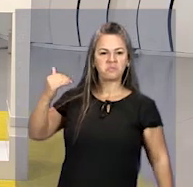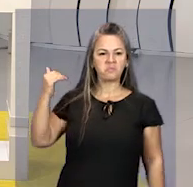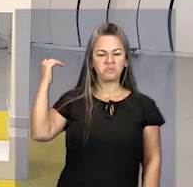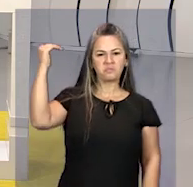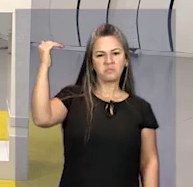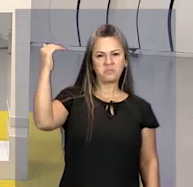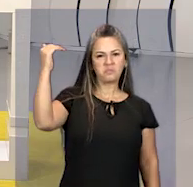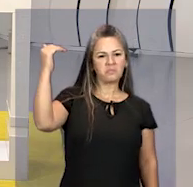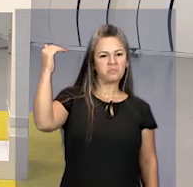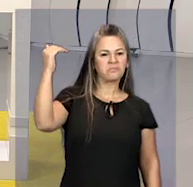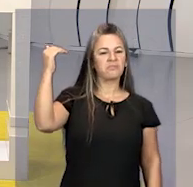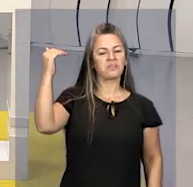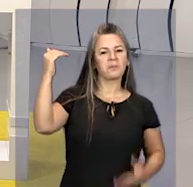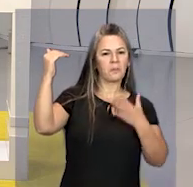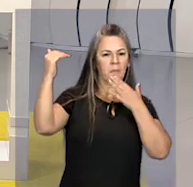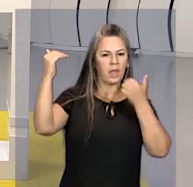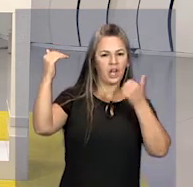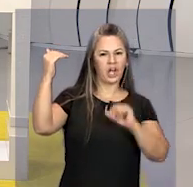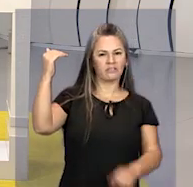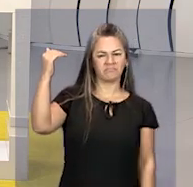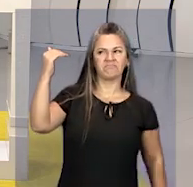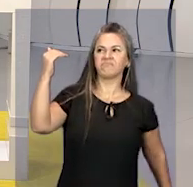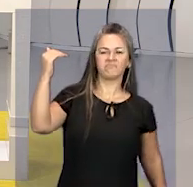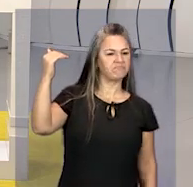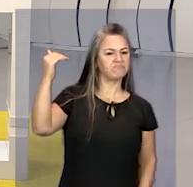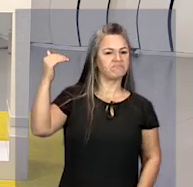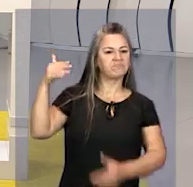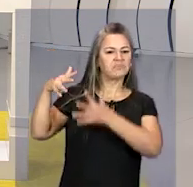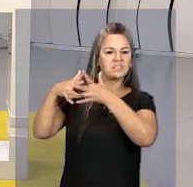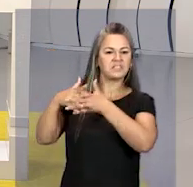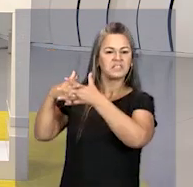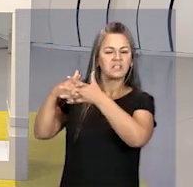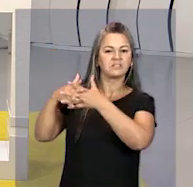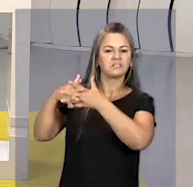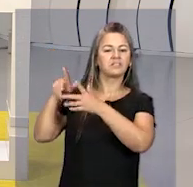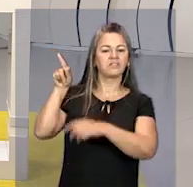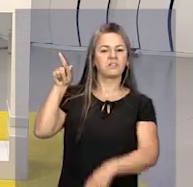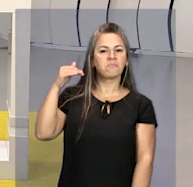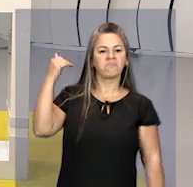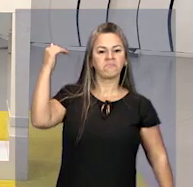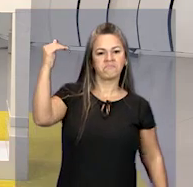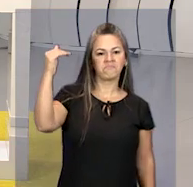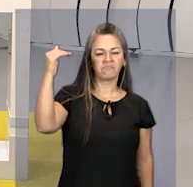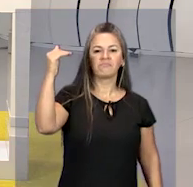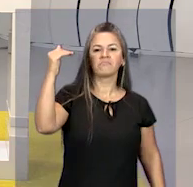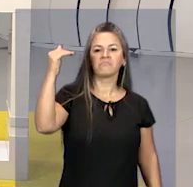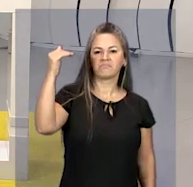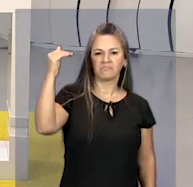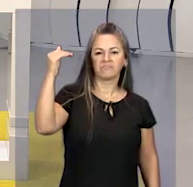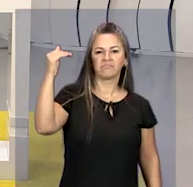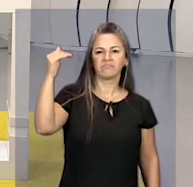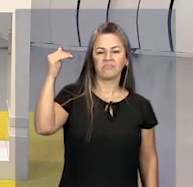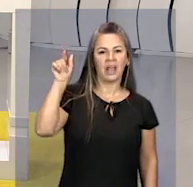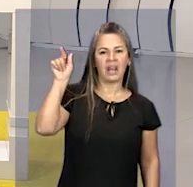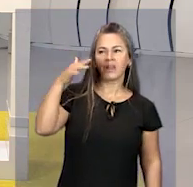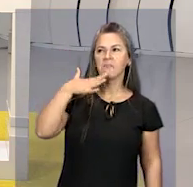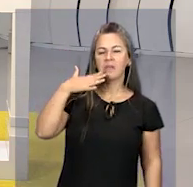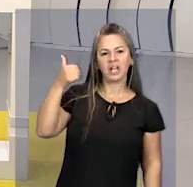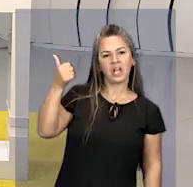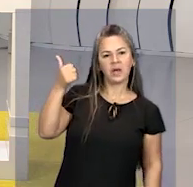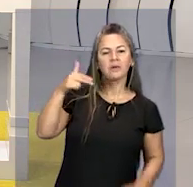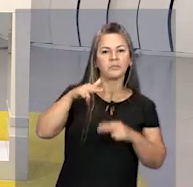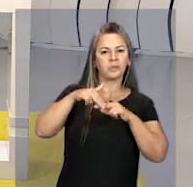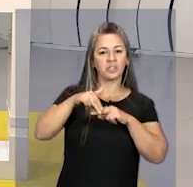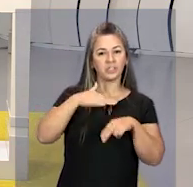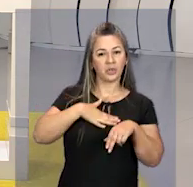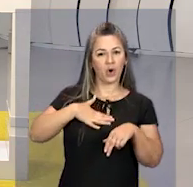tipo de governo, desse país ou dessa cultura que criou esse tipo de cinema. Por isso nós